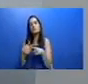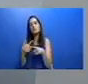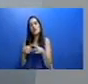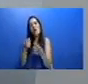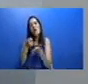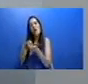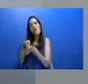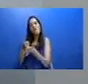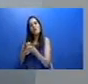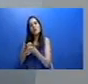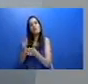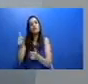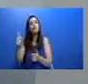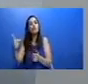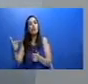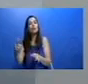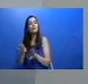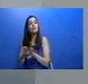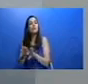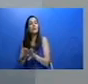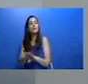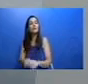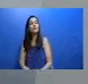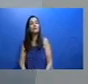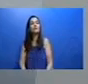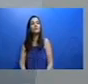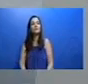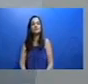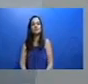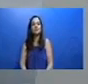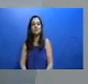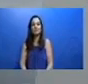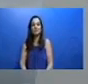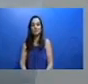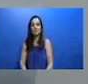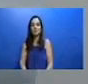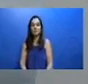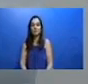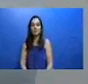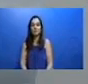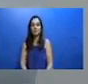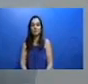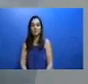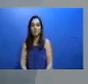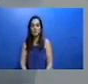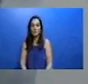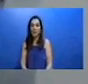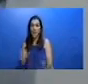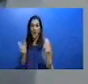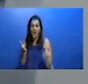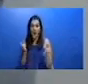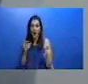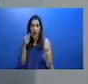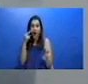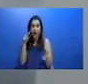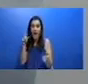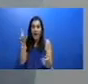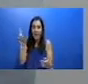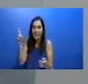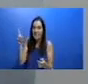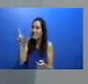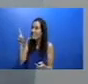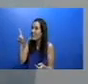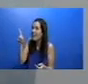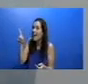o pratinho embaixo, que é chamado de pires, também as dúzias. Tudo bem? Agora, nós temos aqui